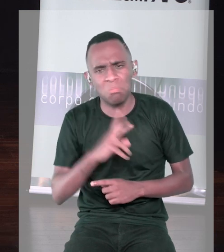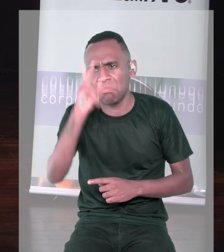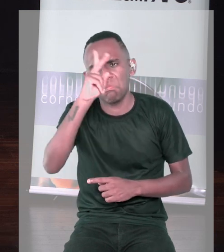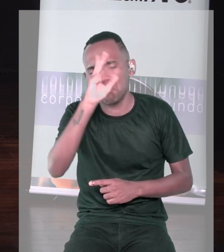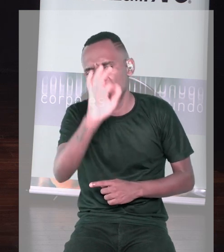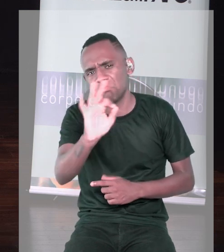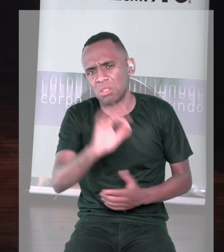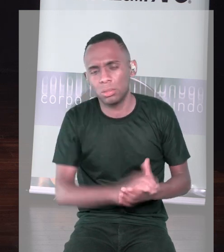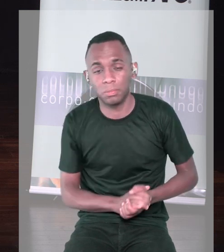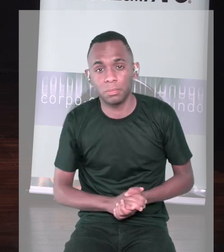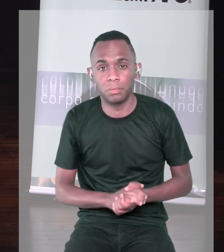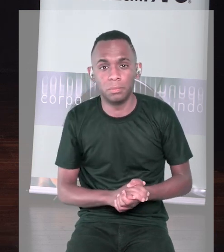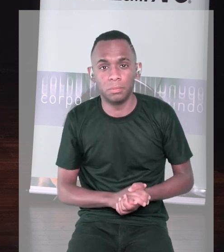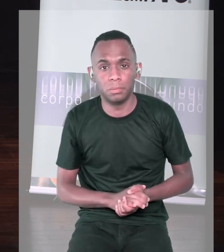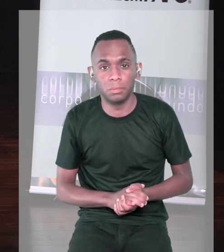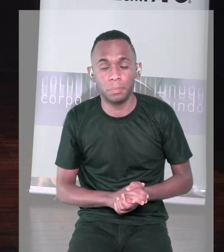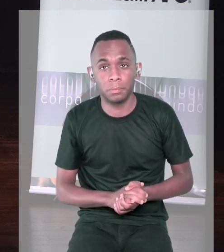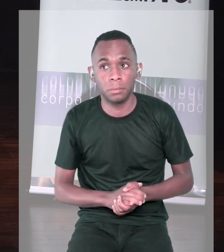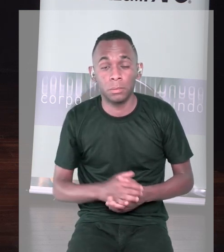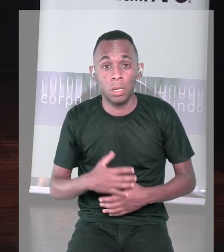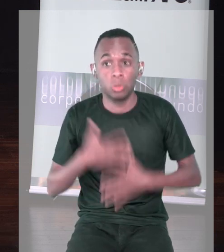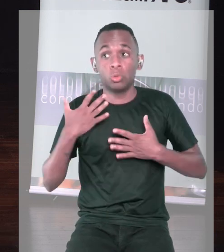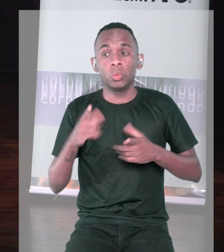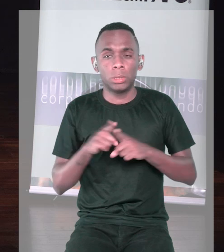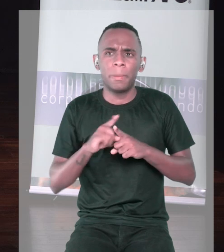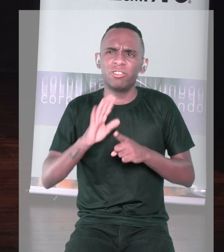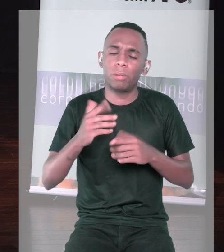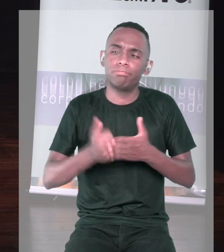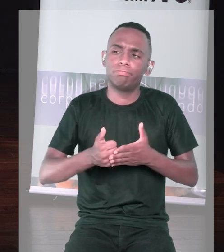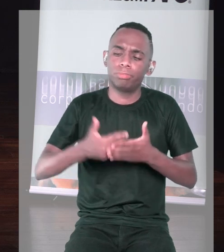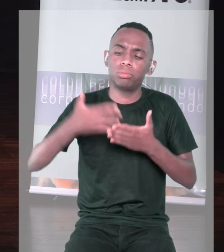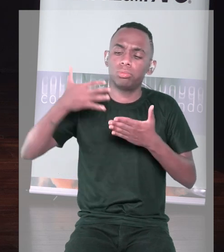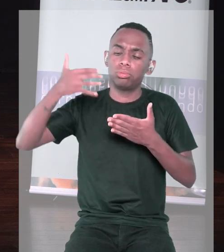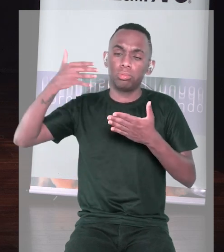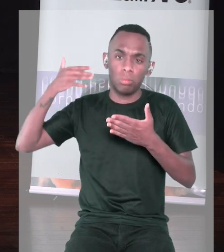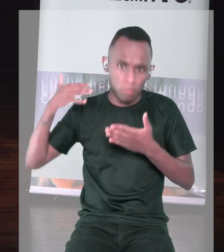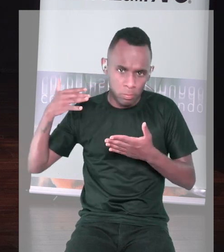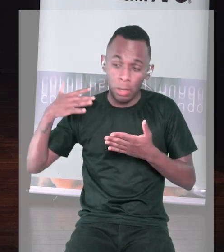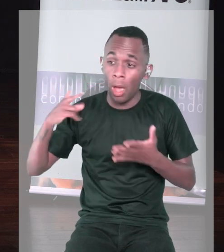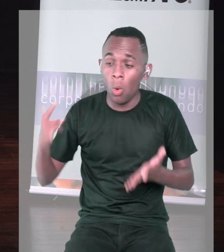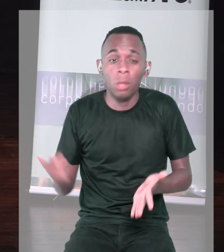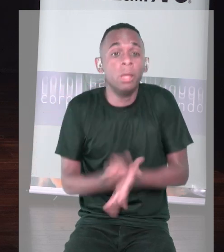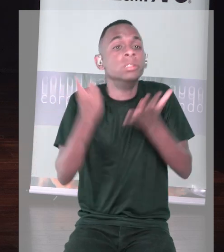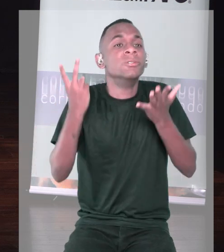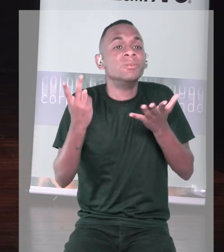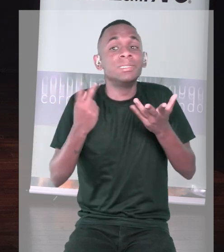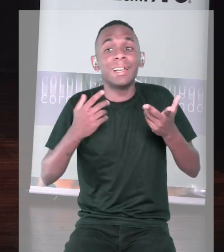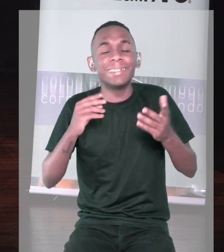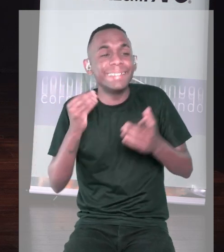a resposta, não se lembram. Muitos espantaria saber que já faz tempo o